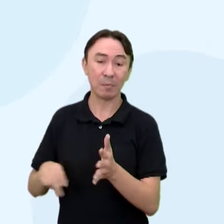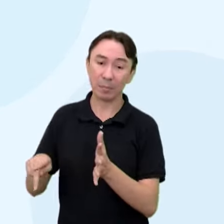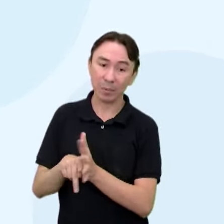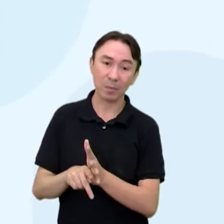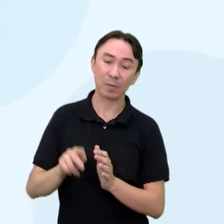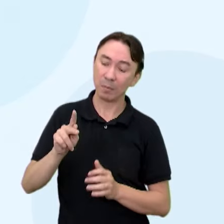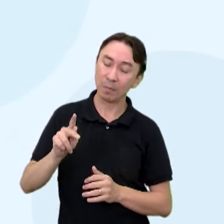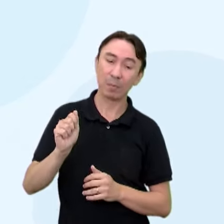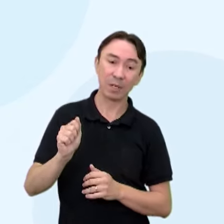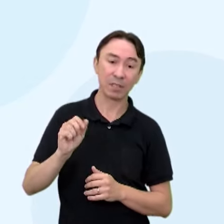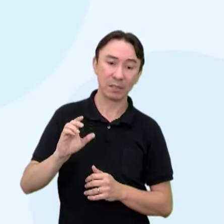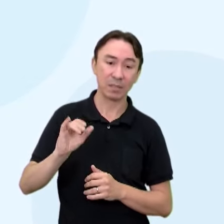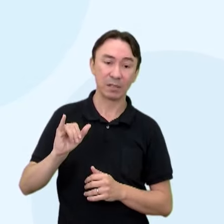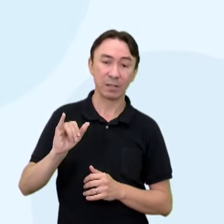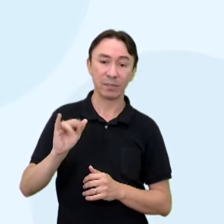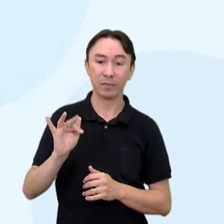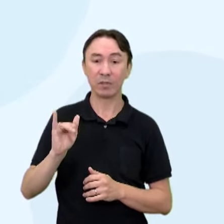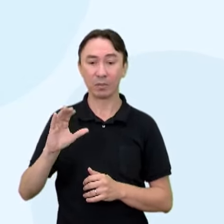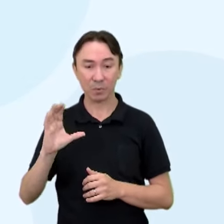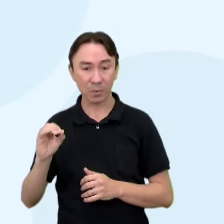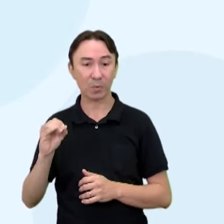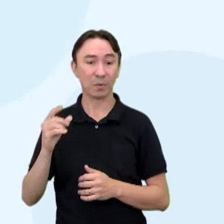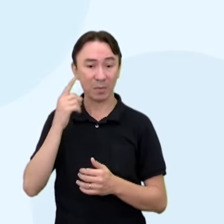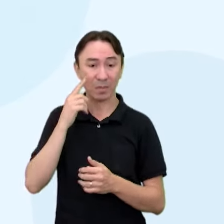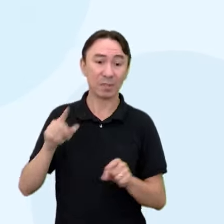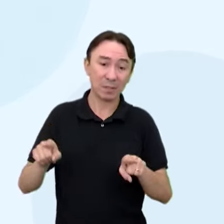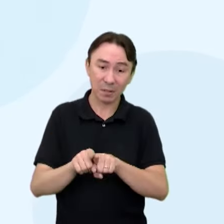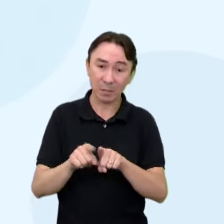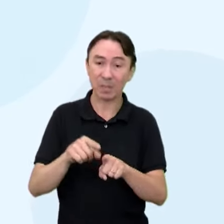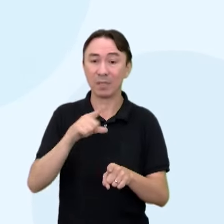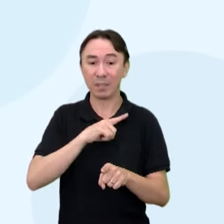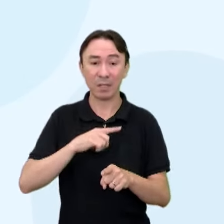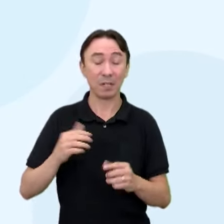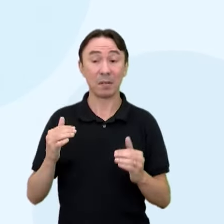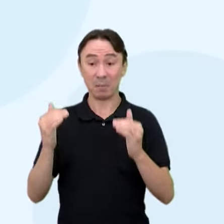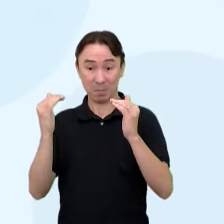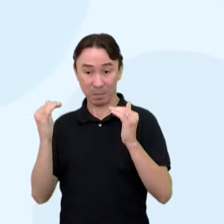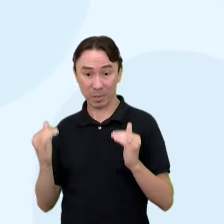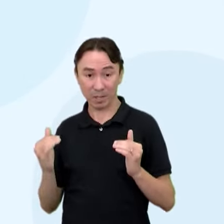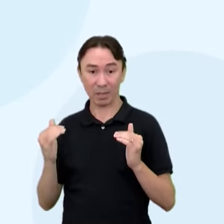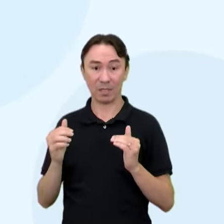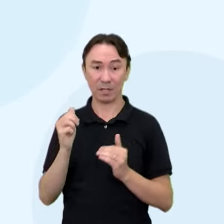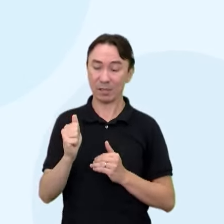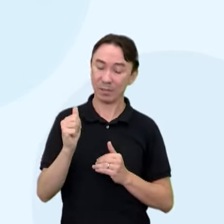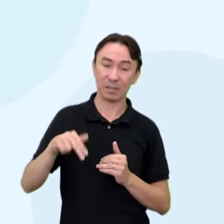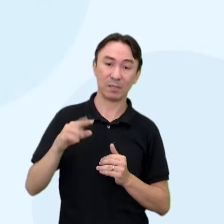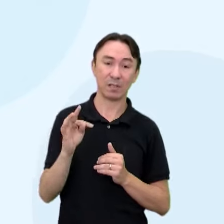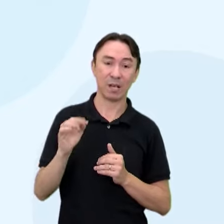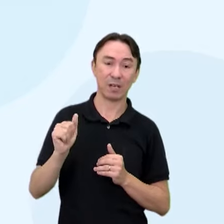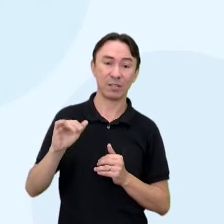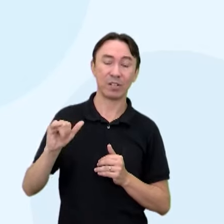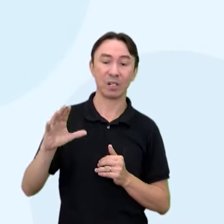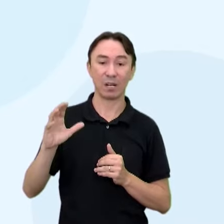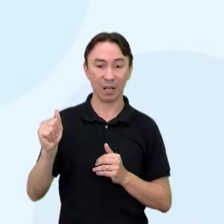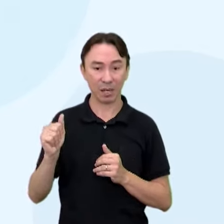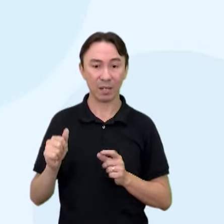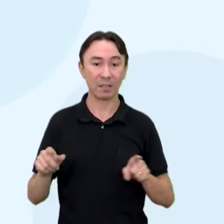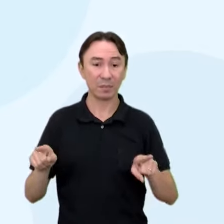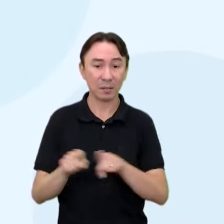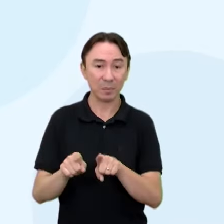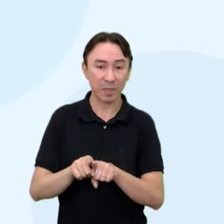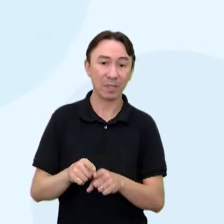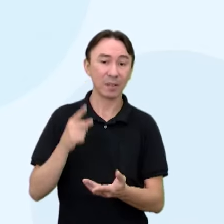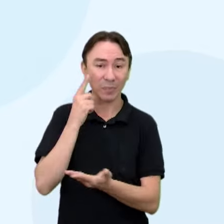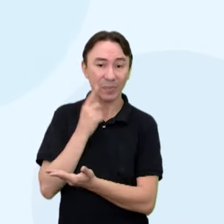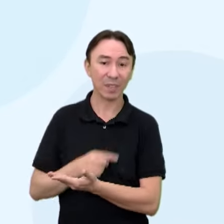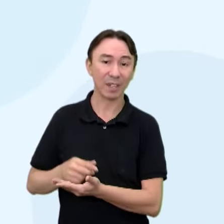da Antártida, né? Que a gente observa aí ao sul do planeta, do mapa, né? Tem a placa arábica, né? Que está lá na proximidade lá do